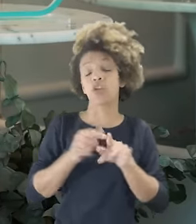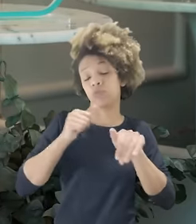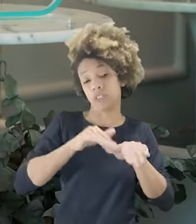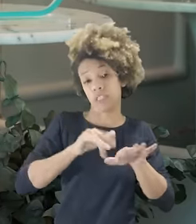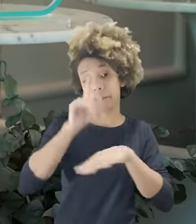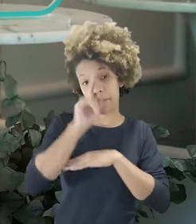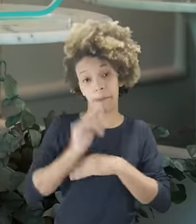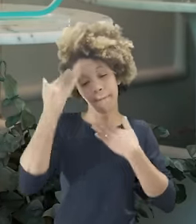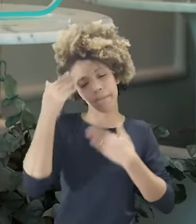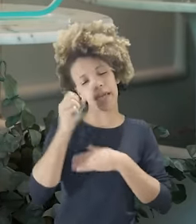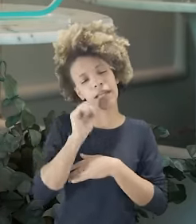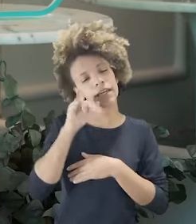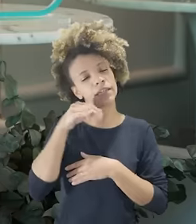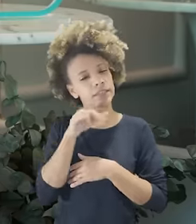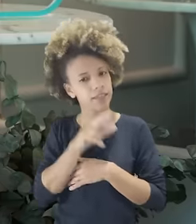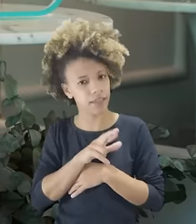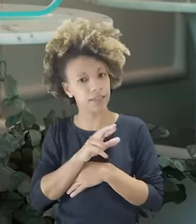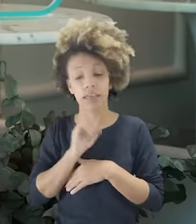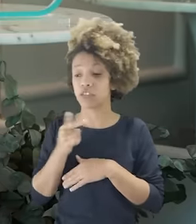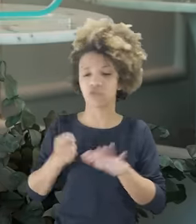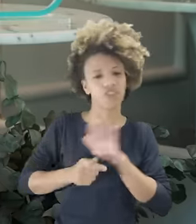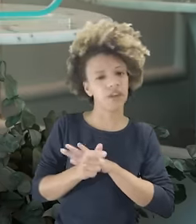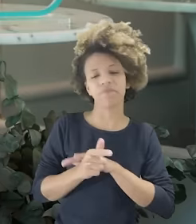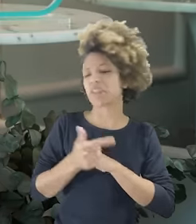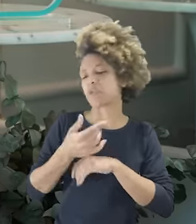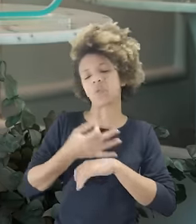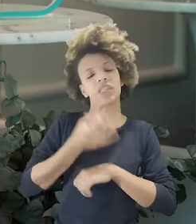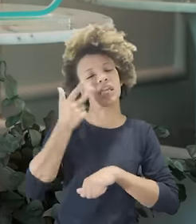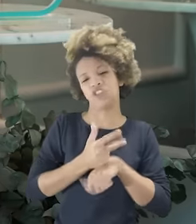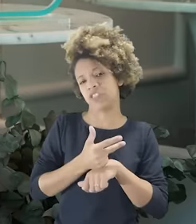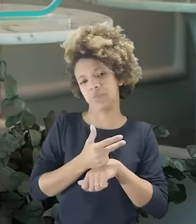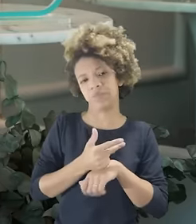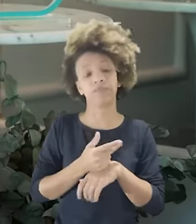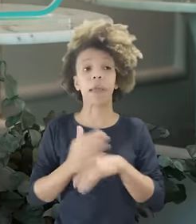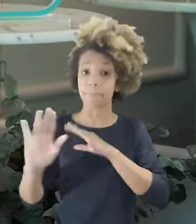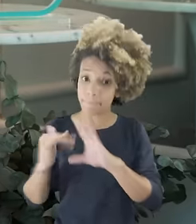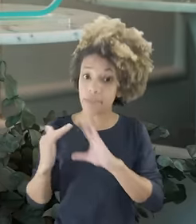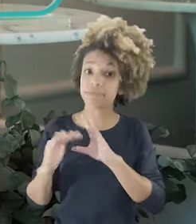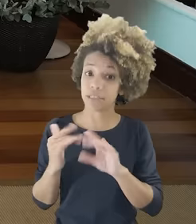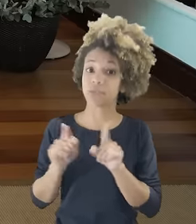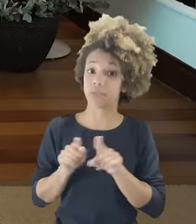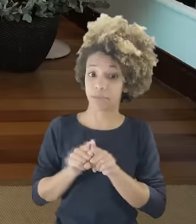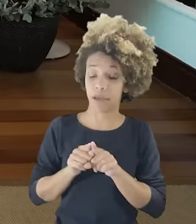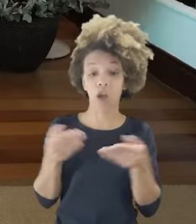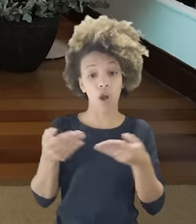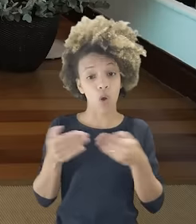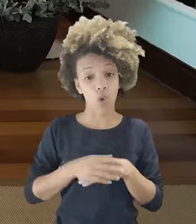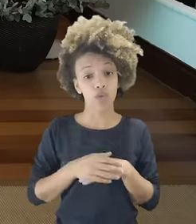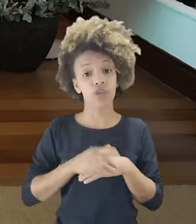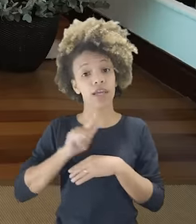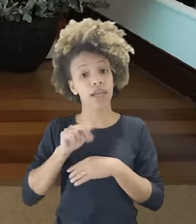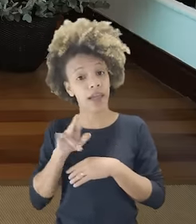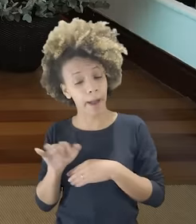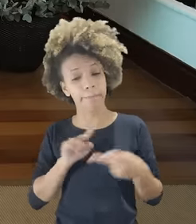Obrigado ensaio descendem não tem a x nos ensaio é a camiseta muita gente tá me mandando mensagem hoje estamos aqui com